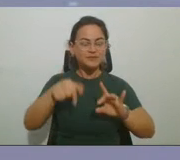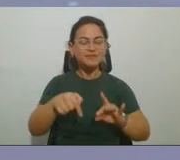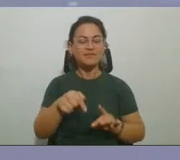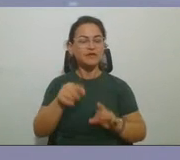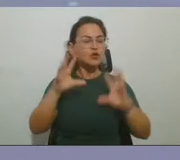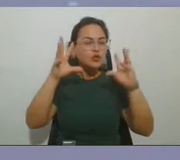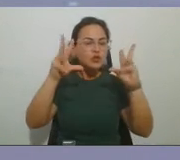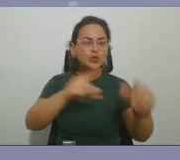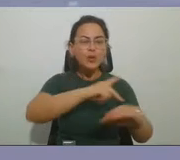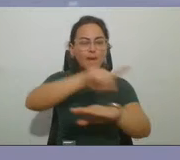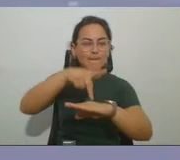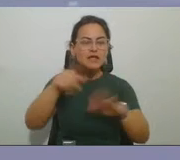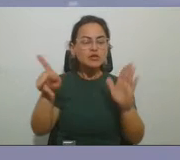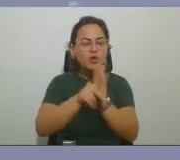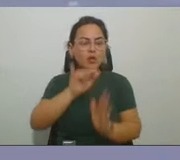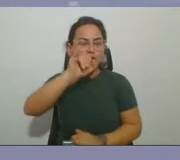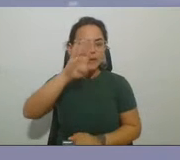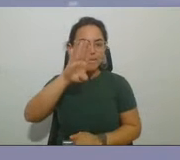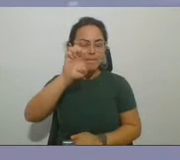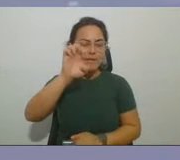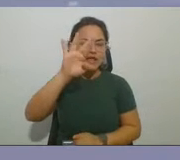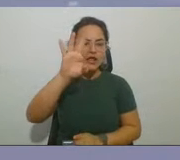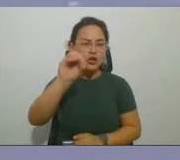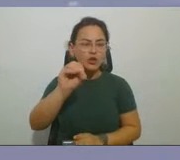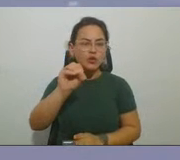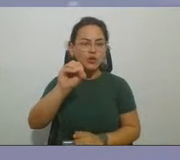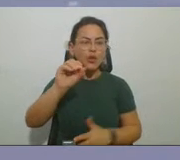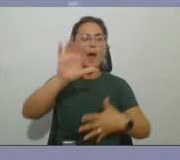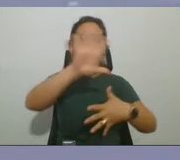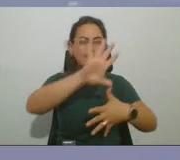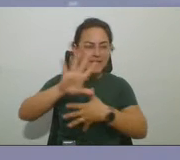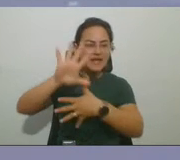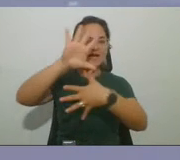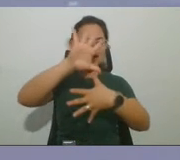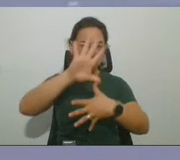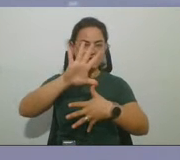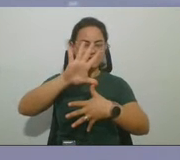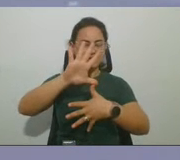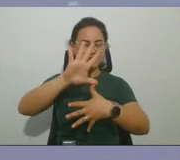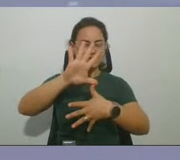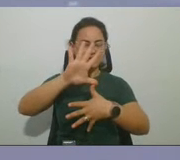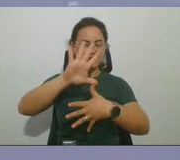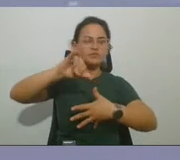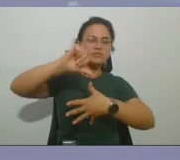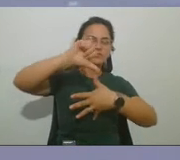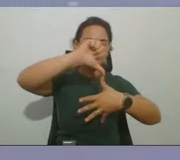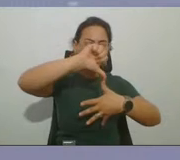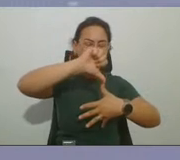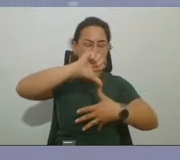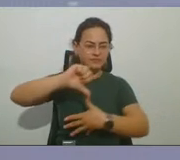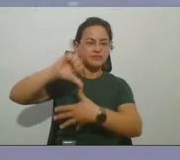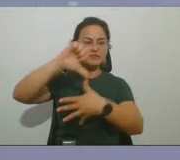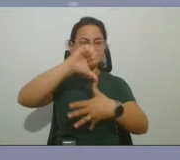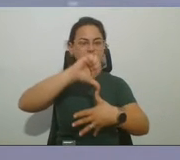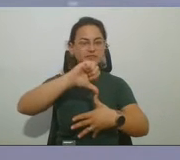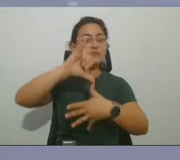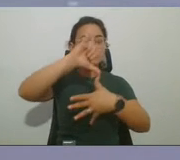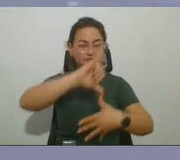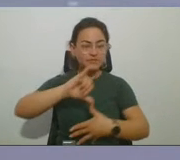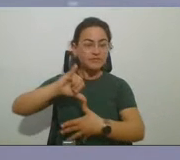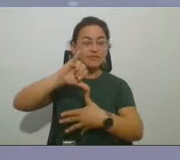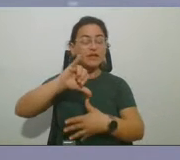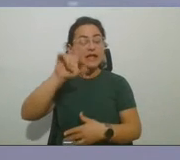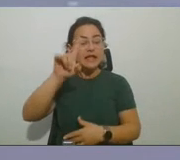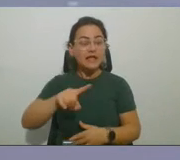aquilo que é nefasto e opressor. Presidir um evento deste porte, já consolidado